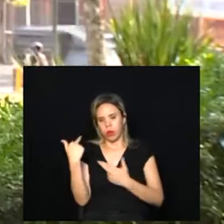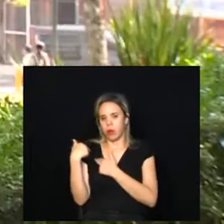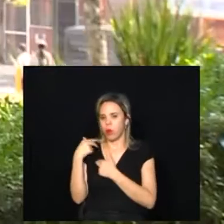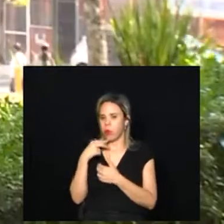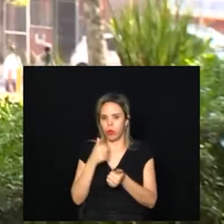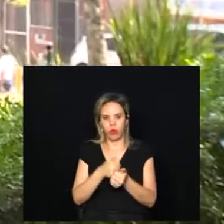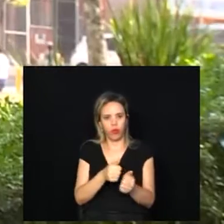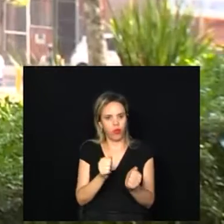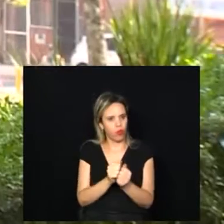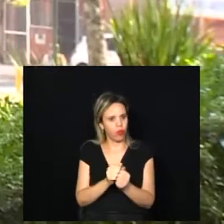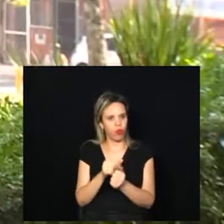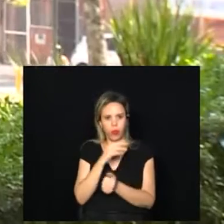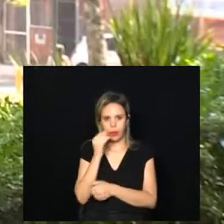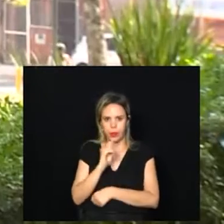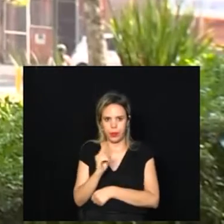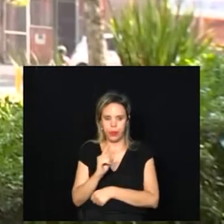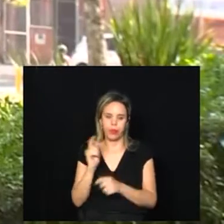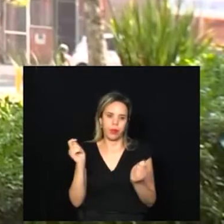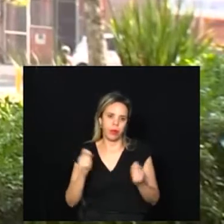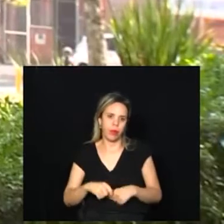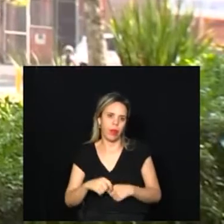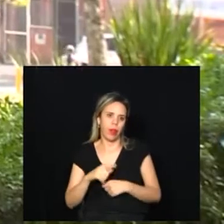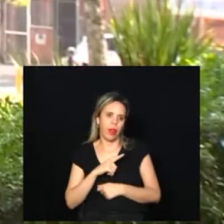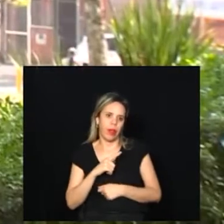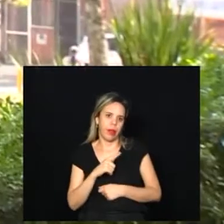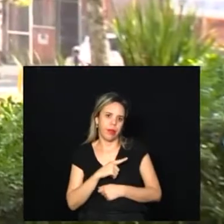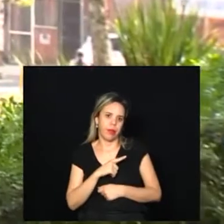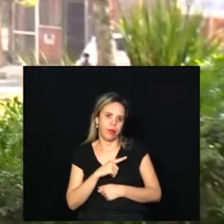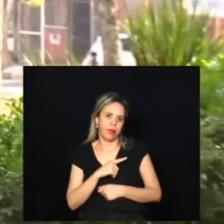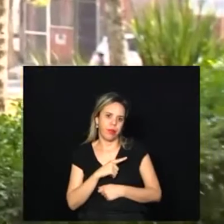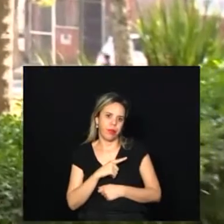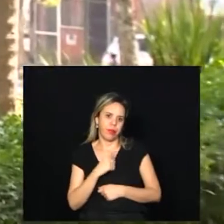acompanhar o adolescente, basta